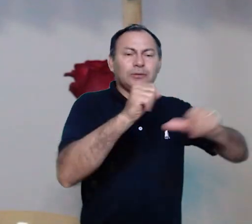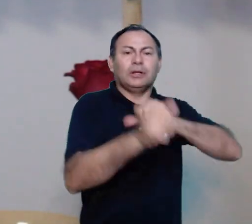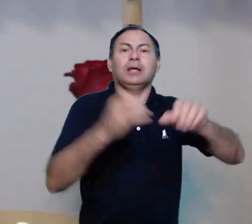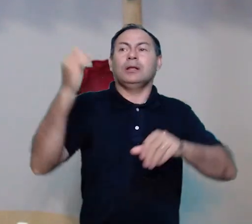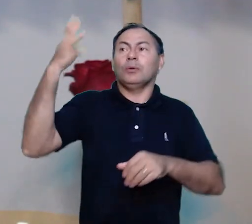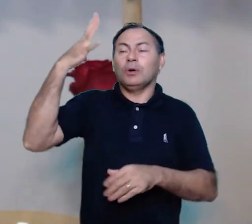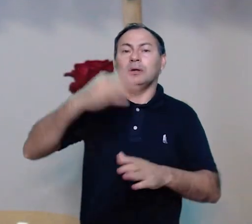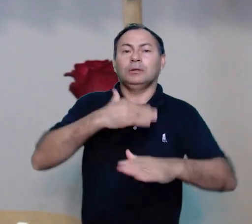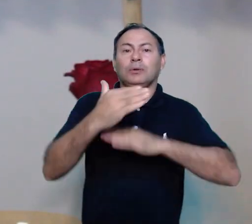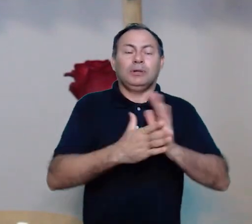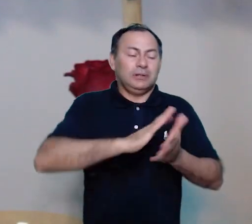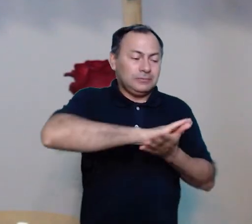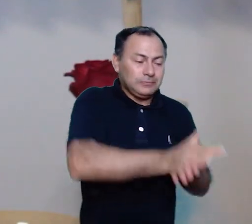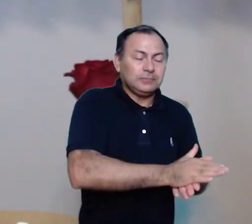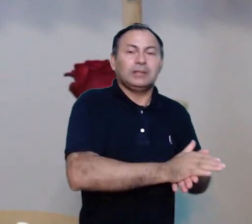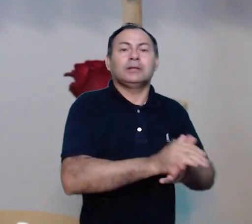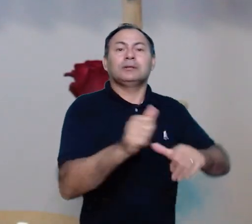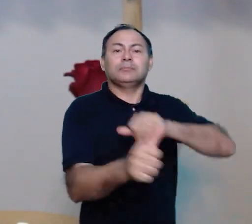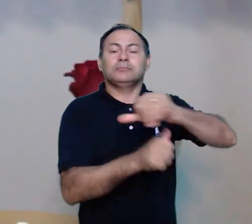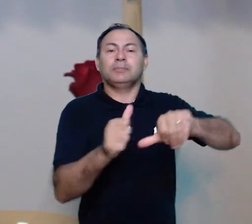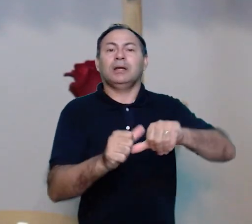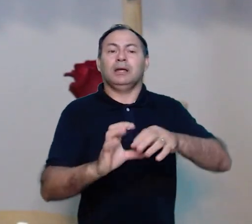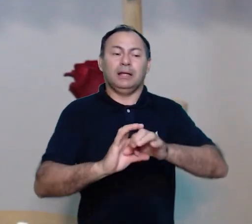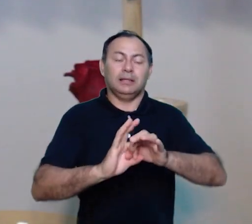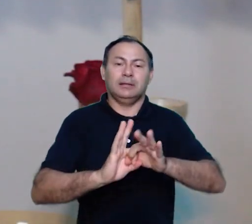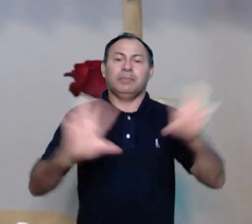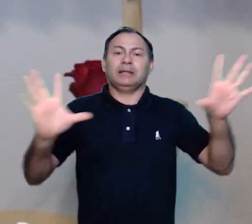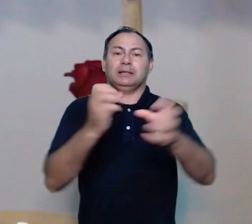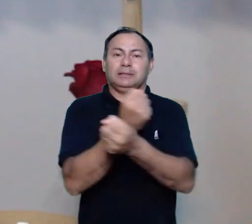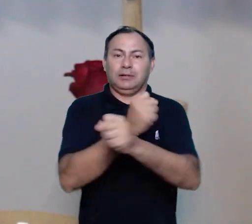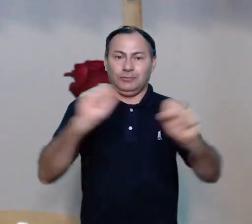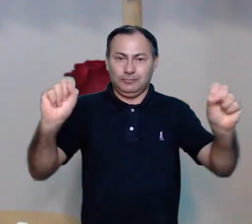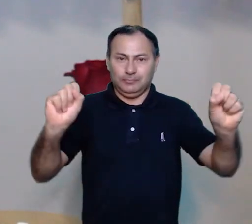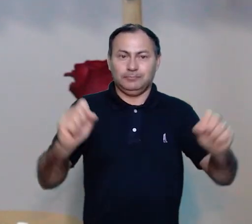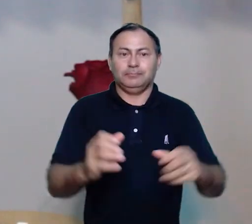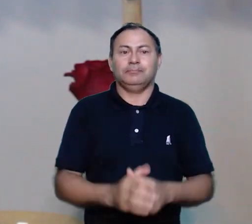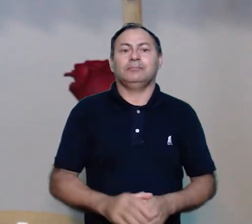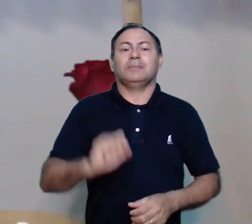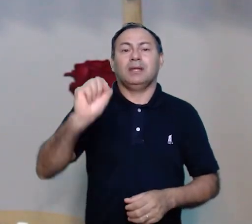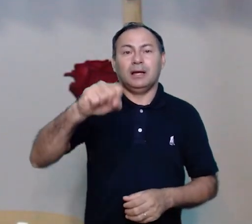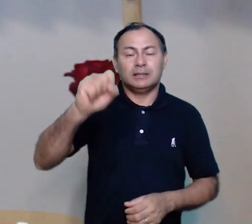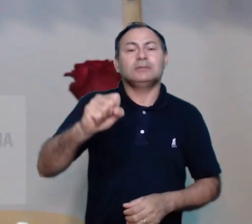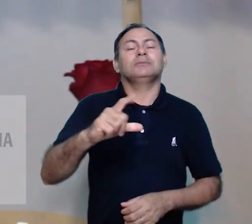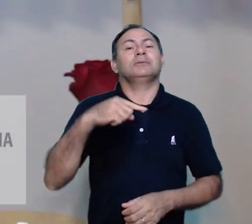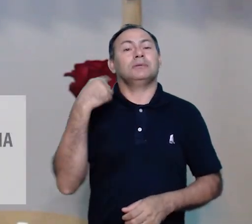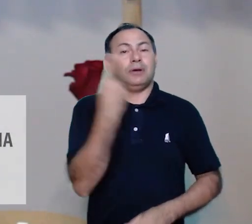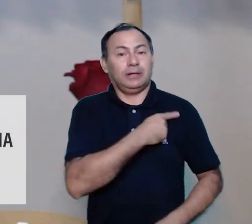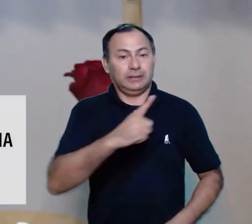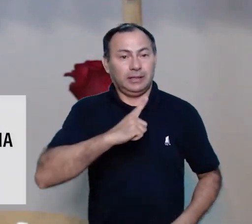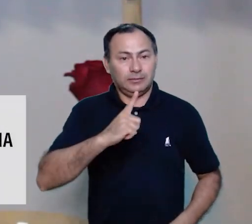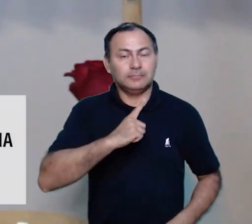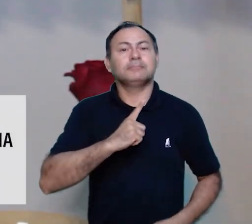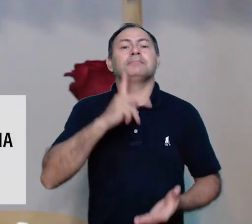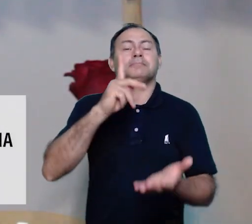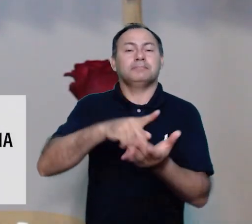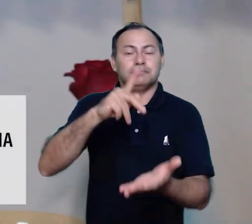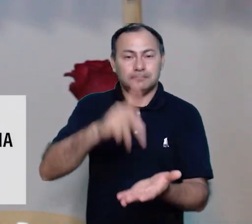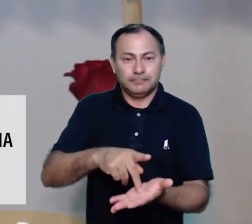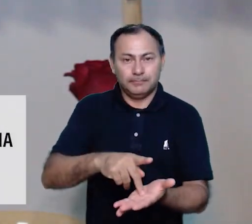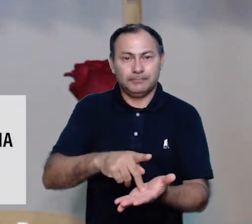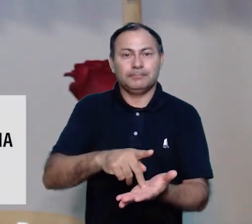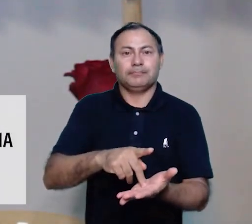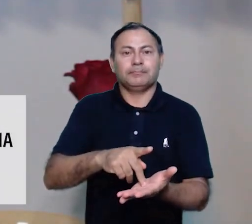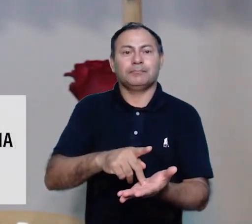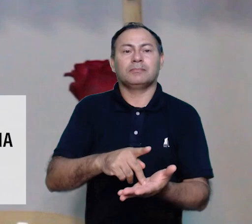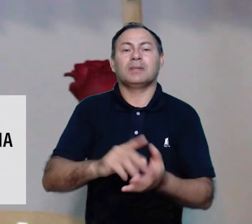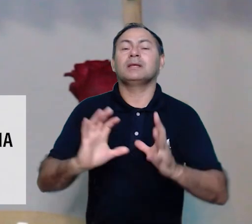toda escuridão em luz, toda opressão em libertação. E assim teremos,